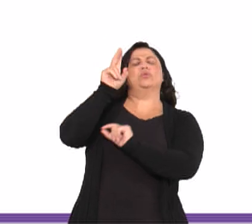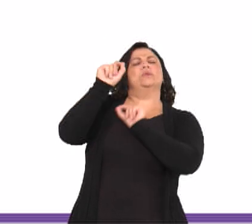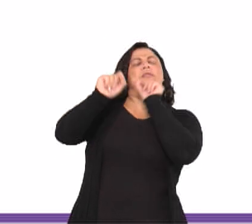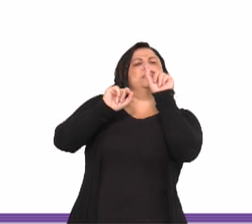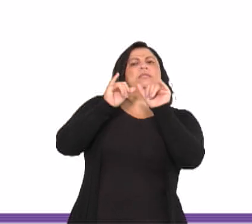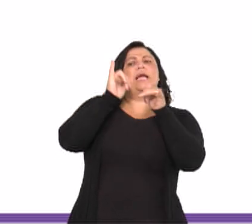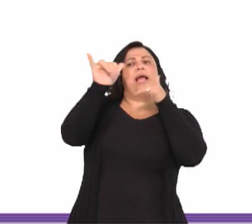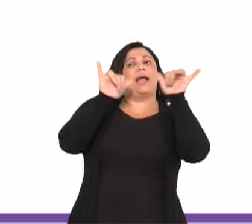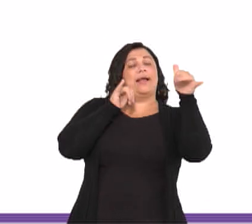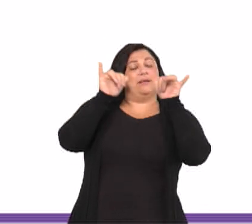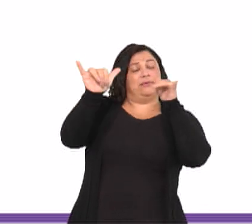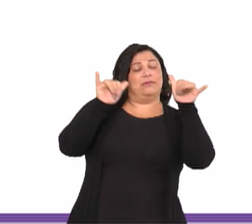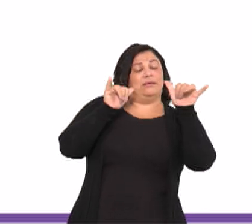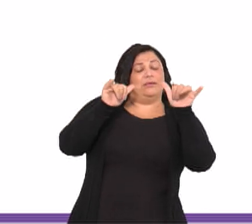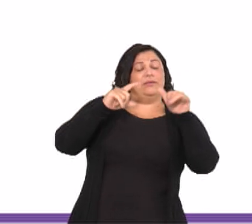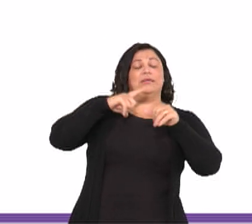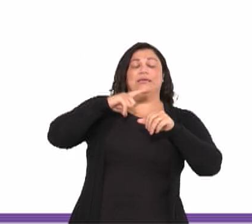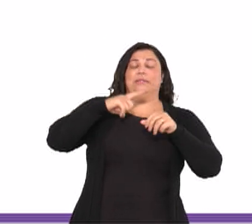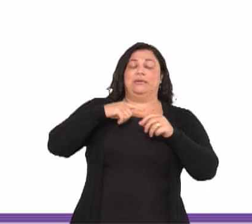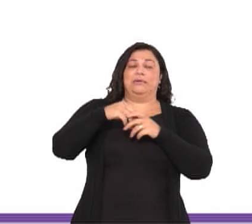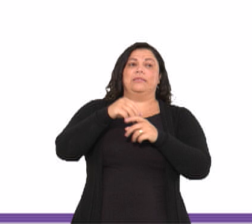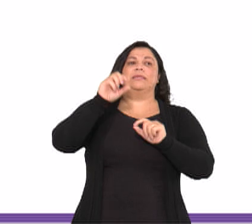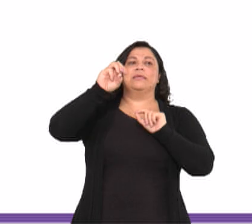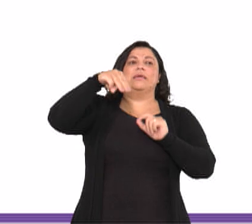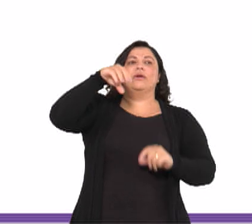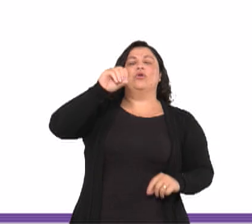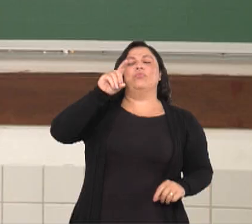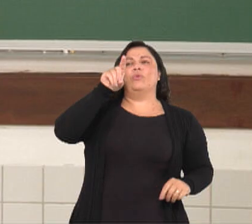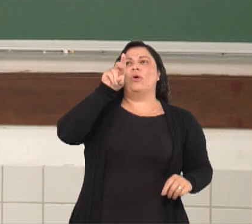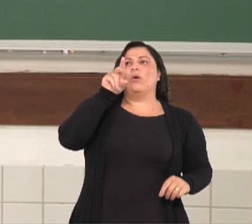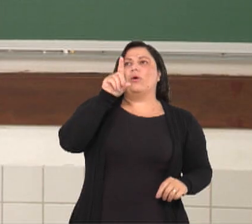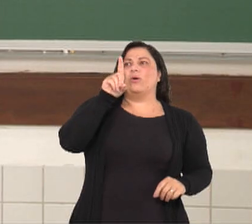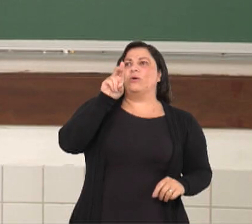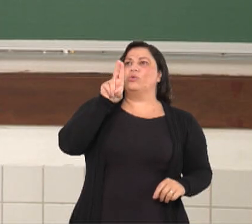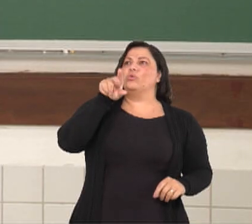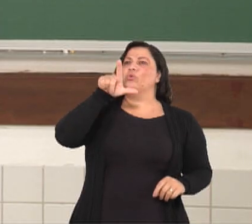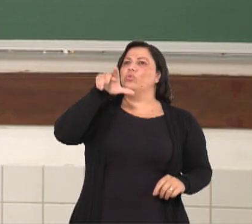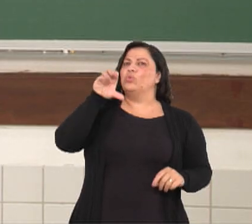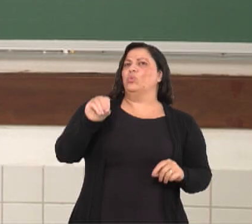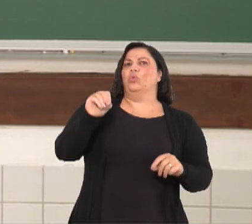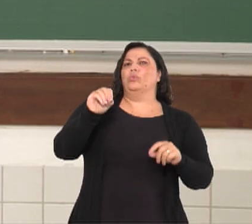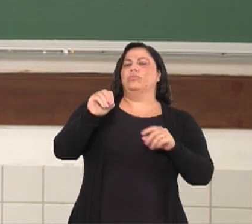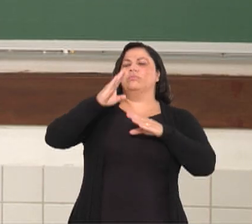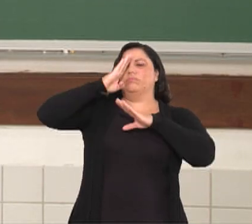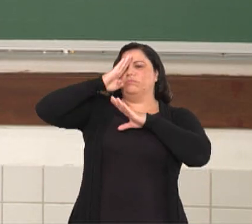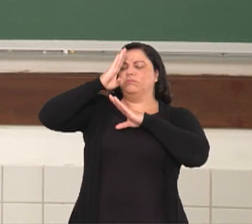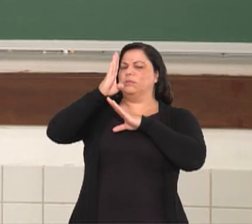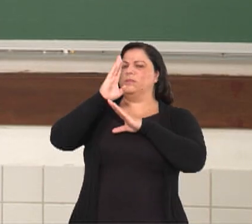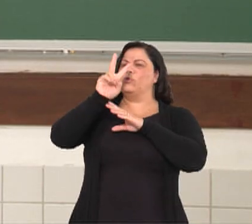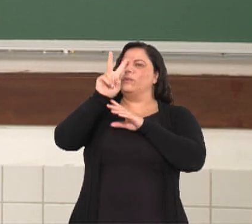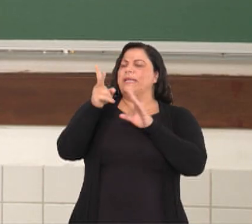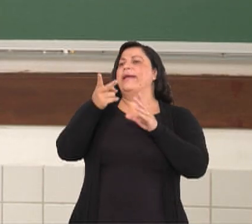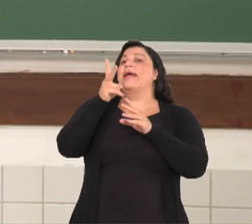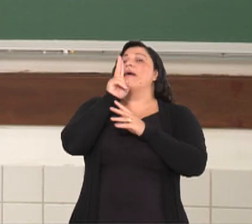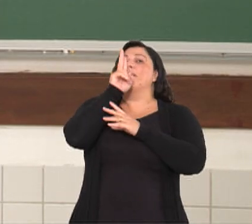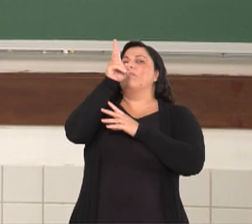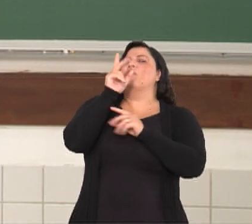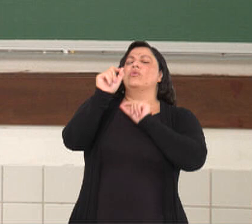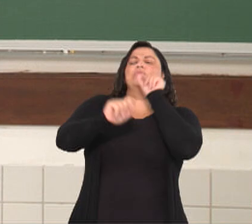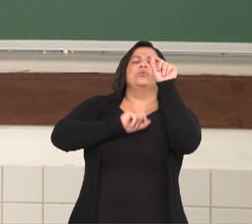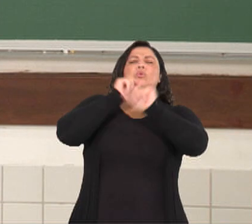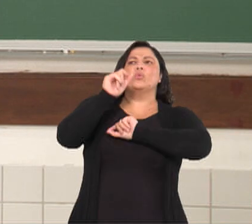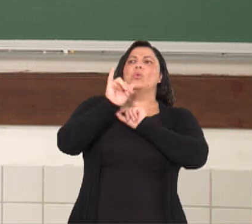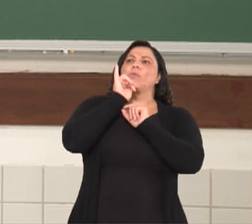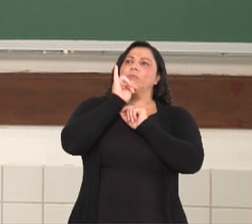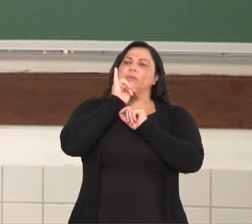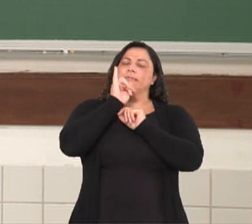módulo, direção e sentido. O módulo tem a ver com a intensidade do vetor. Então, por exemplo,